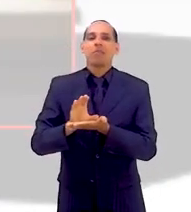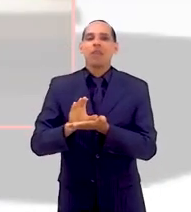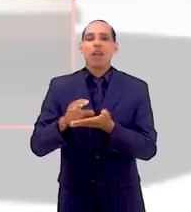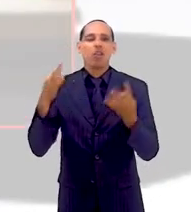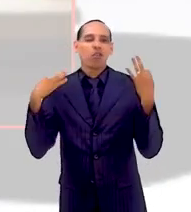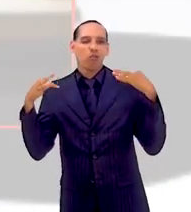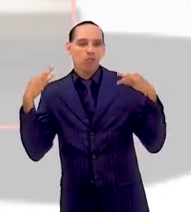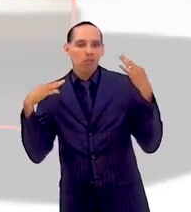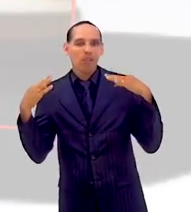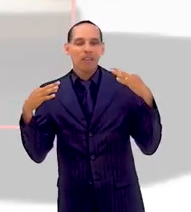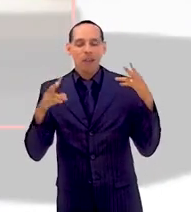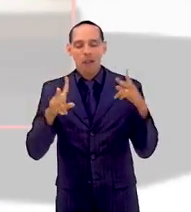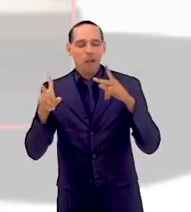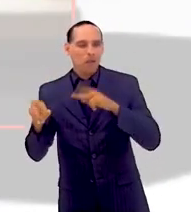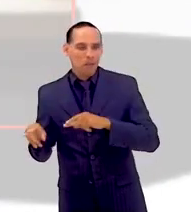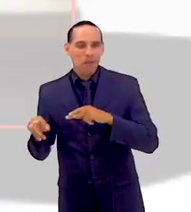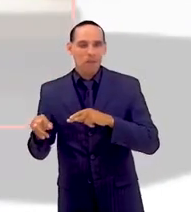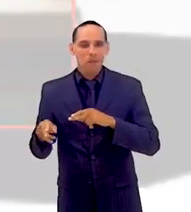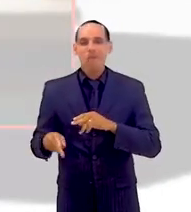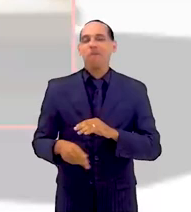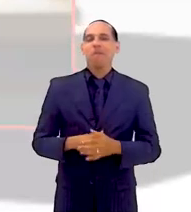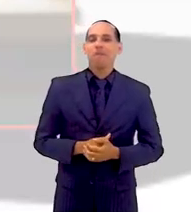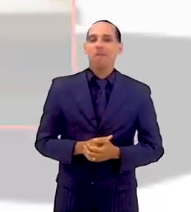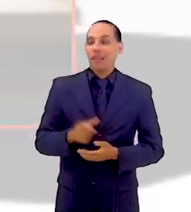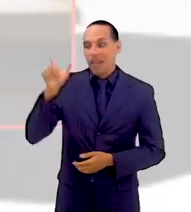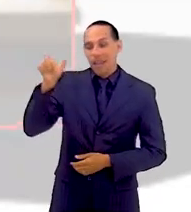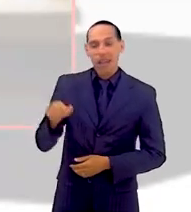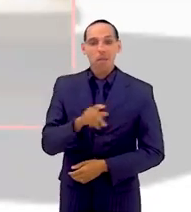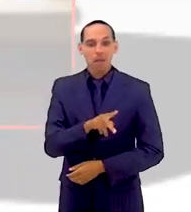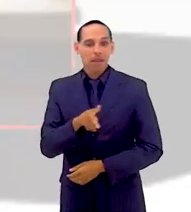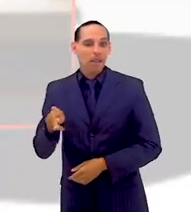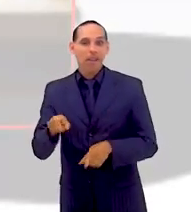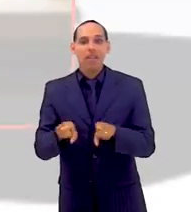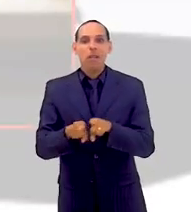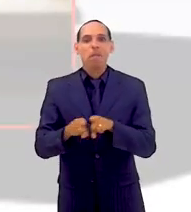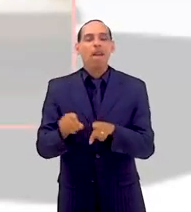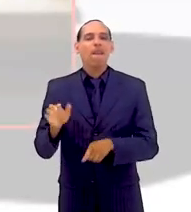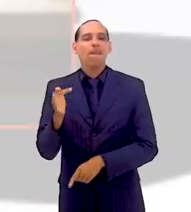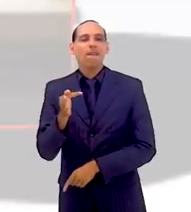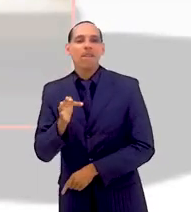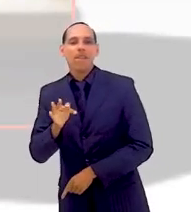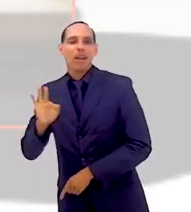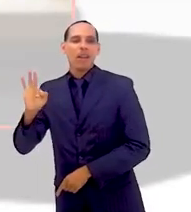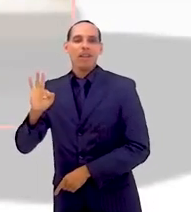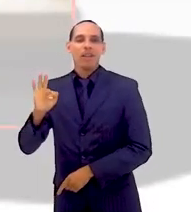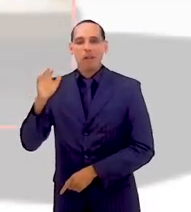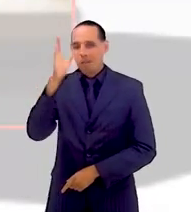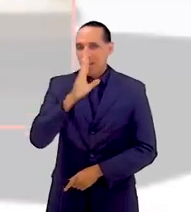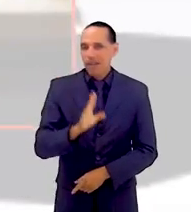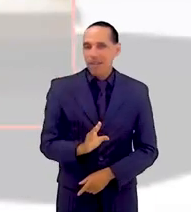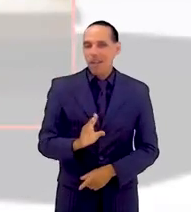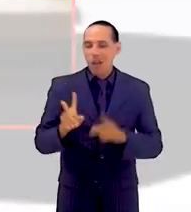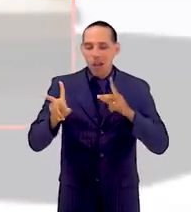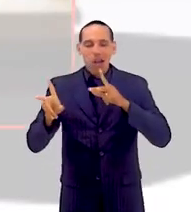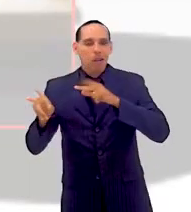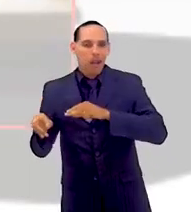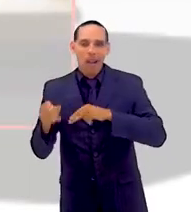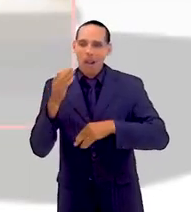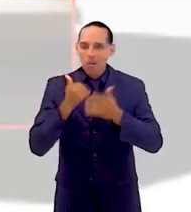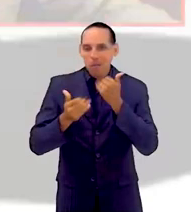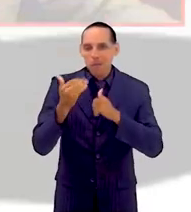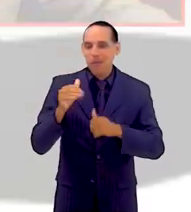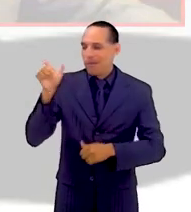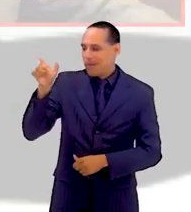da Confederação Nacional do Comércio e presidente da Federação Brasileira de Hospedagem e Alimentação,